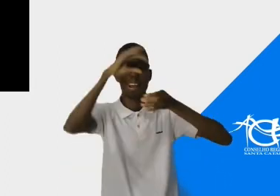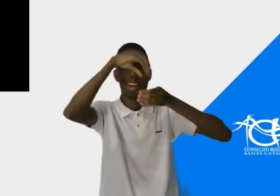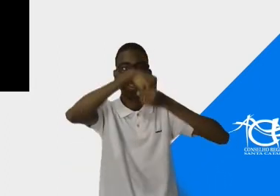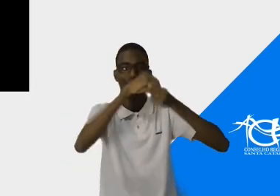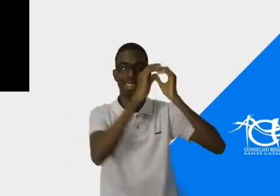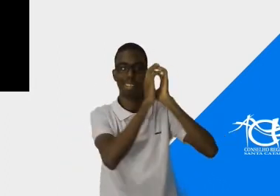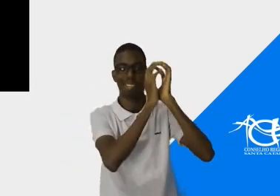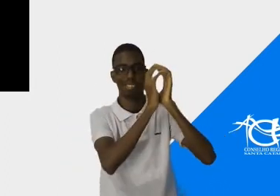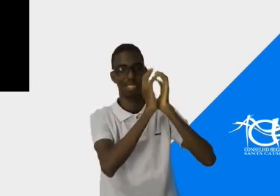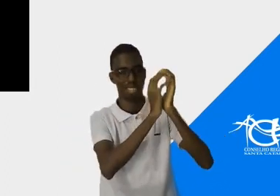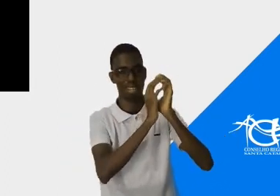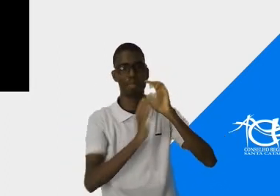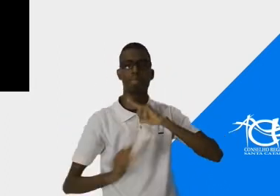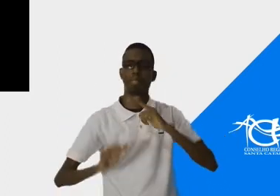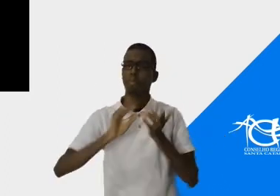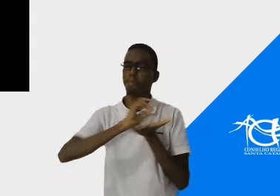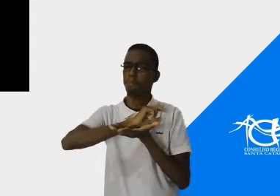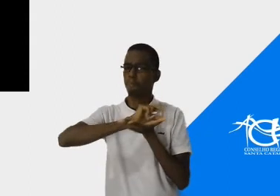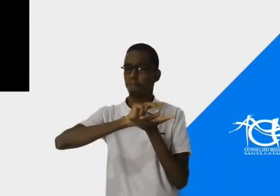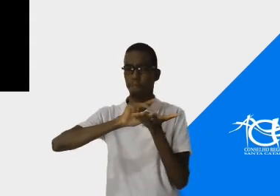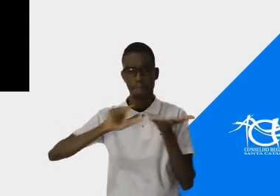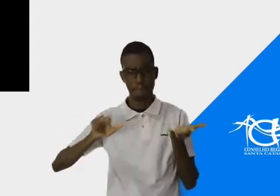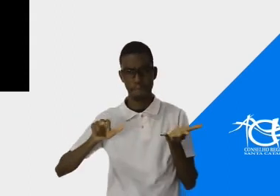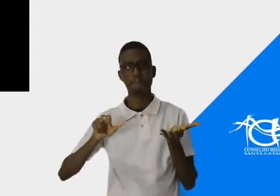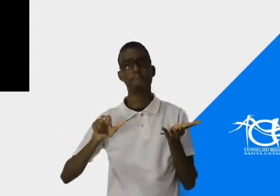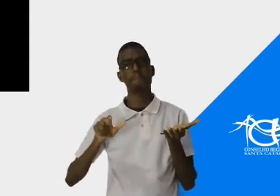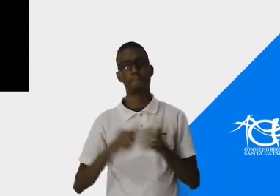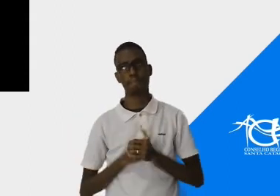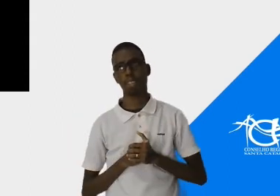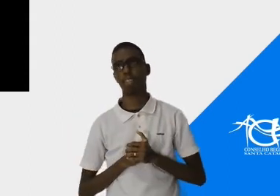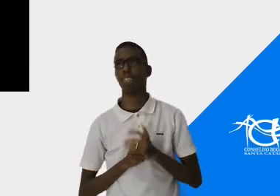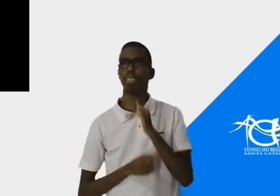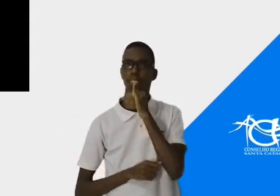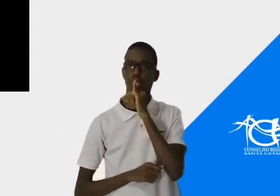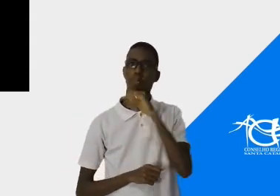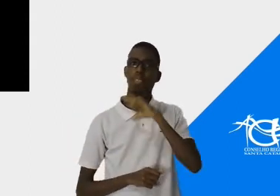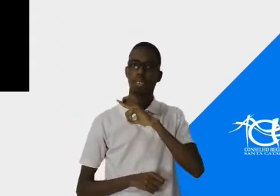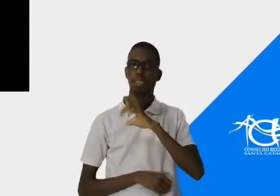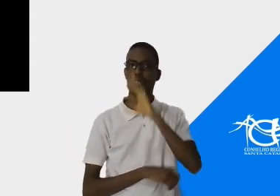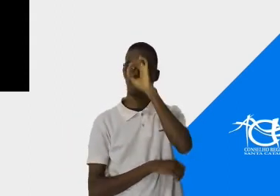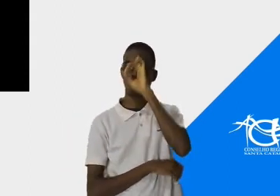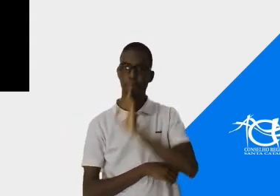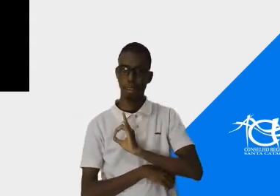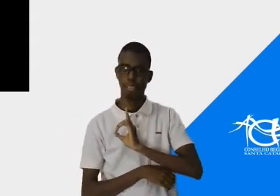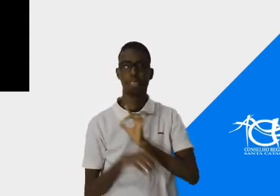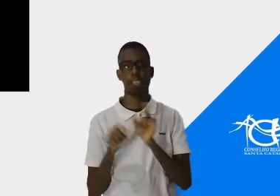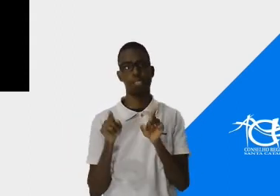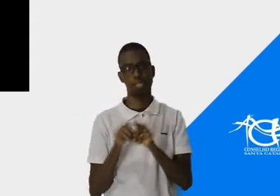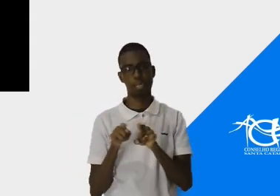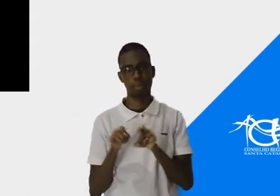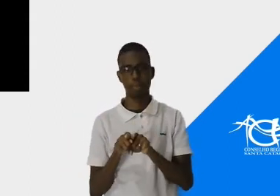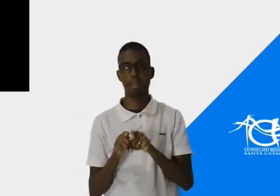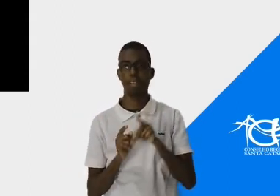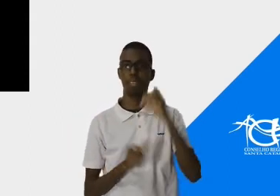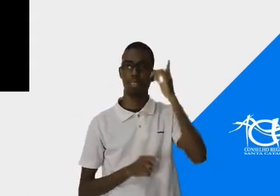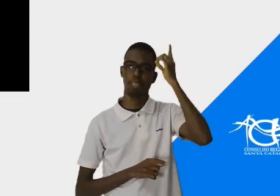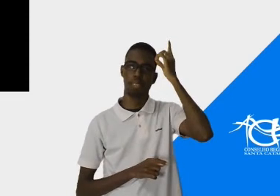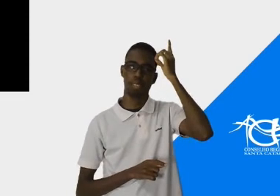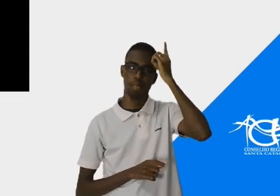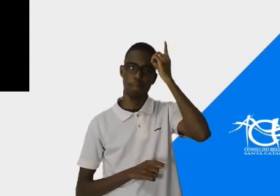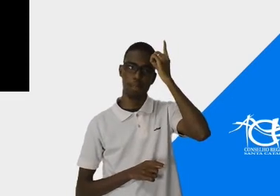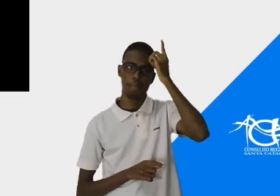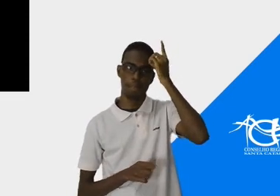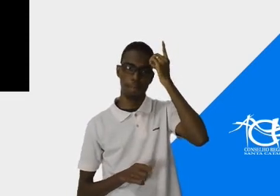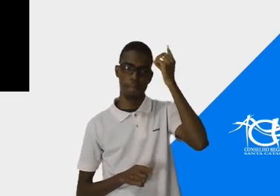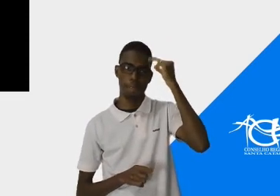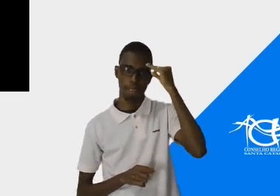ordem diferencial, pegar a questão da depressão maior e de algumas demências. E agora, com mais frequência, a gente está